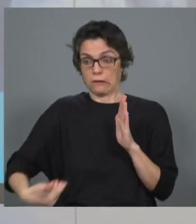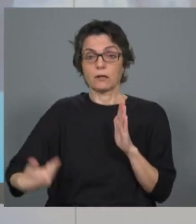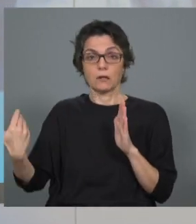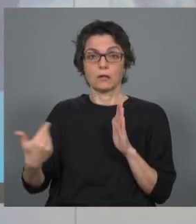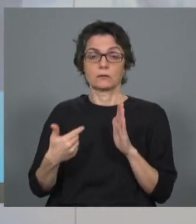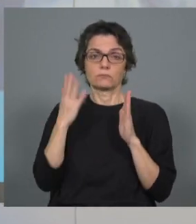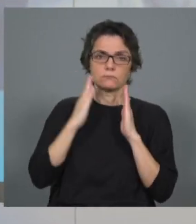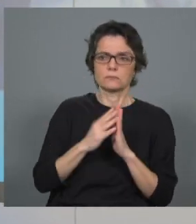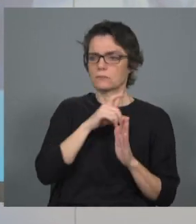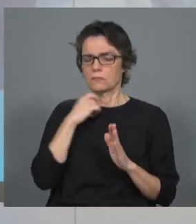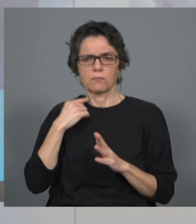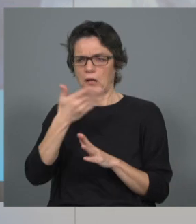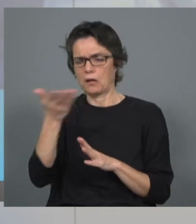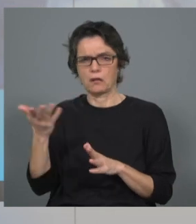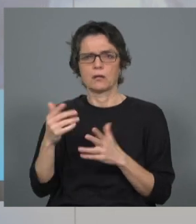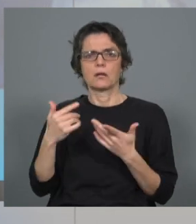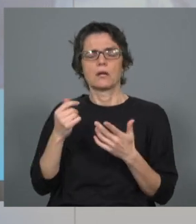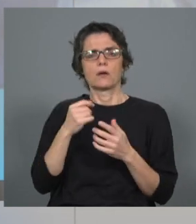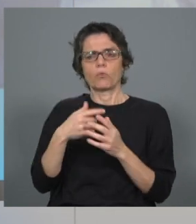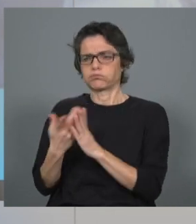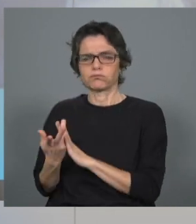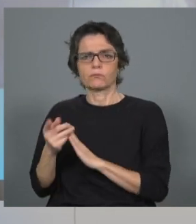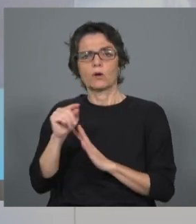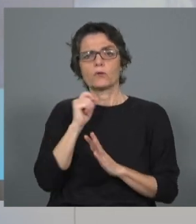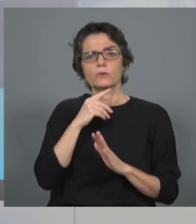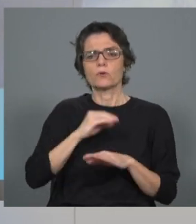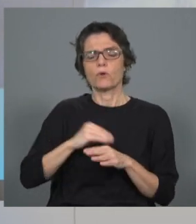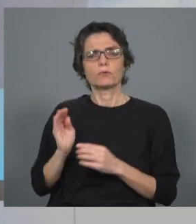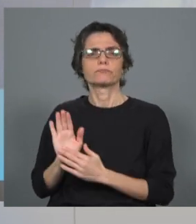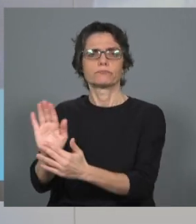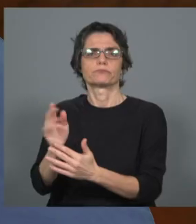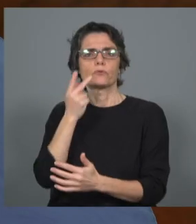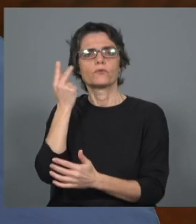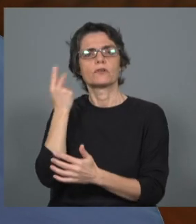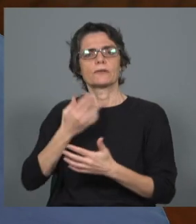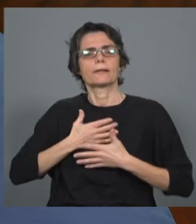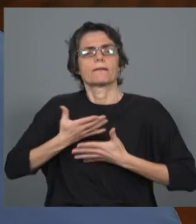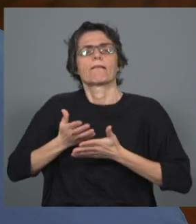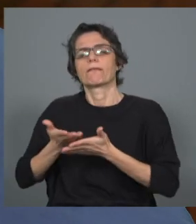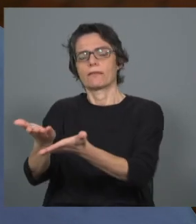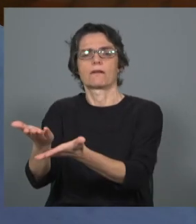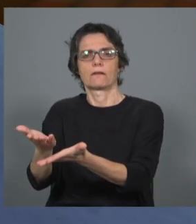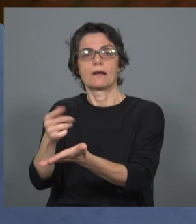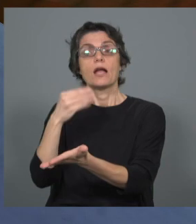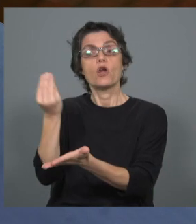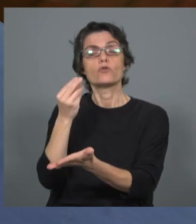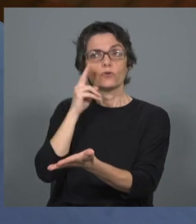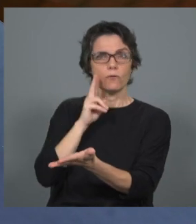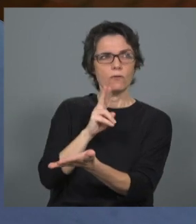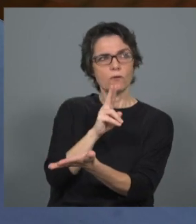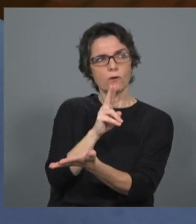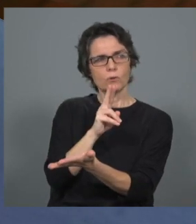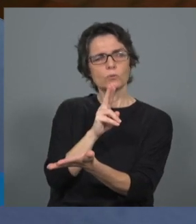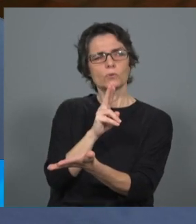padres, possa ser um testemunho de totalidade, de entrega de vida. E é isso que atrai os jovens de hoje. E